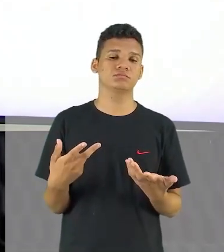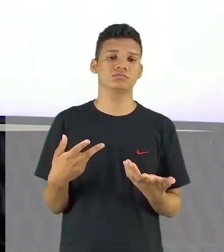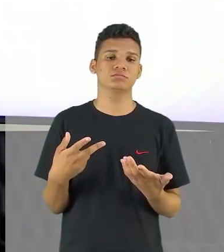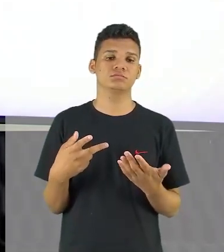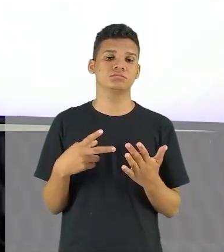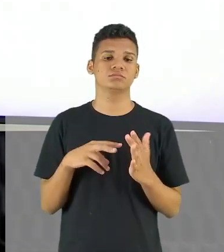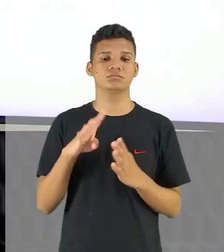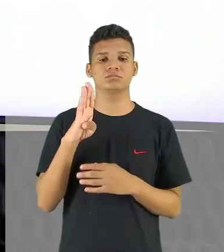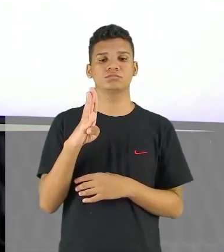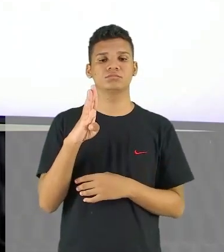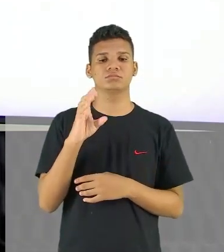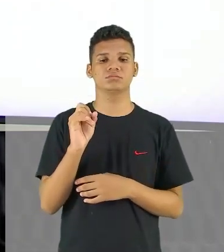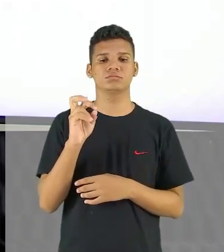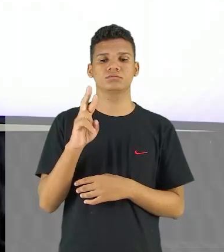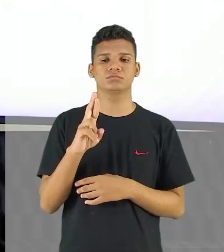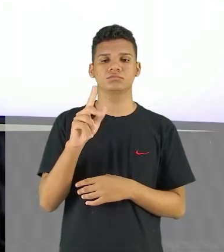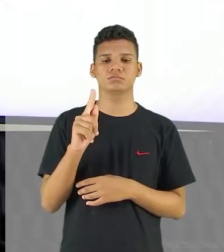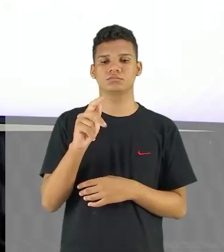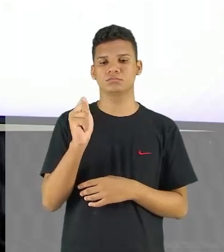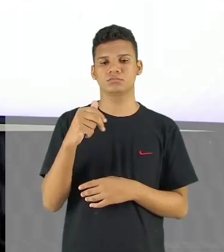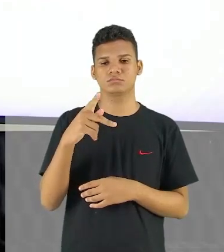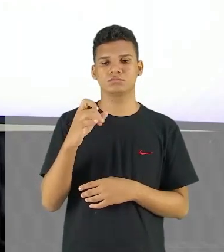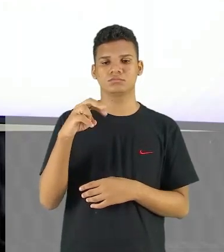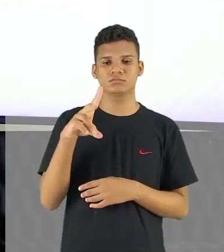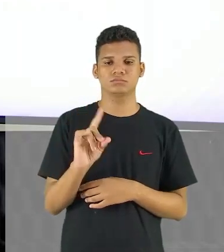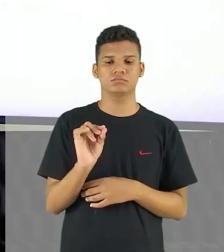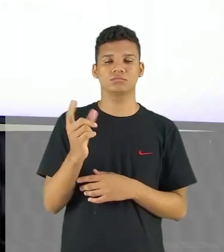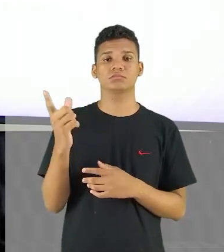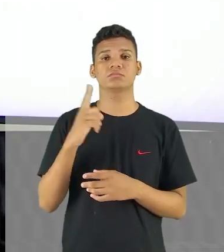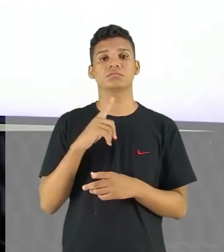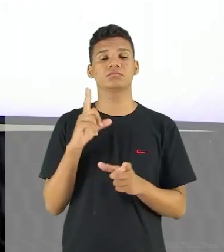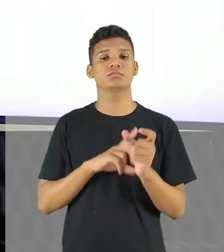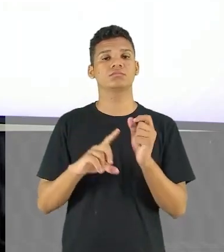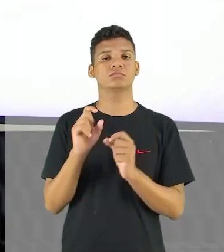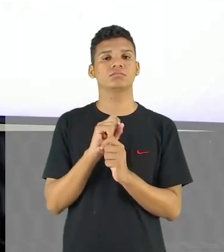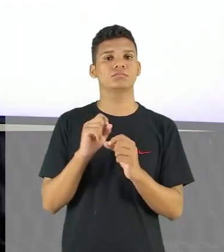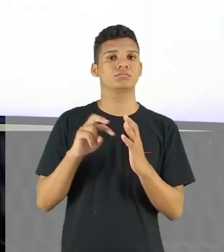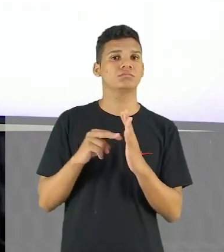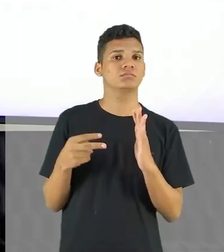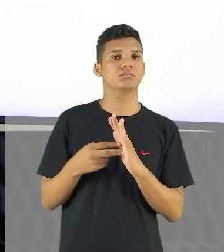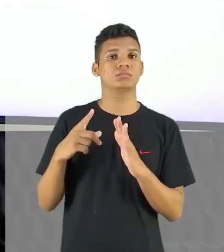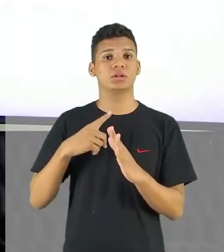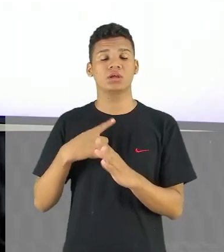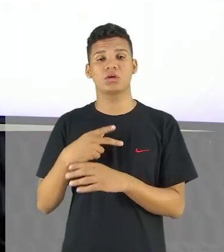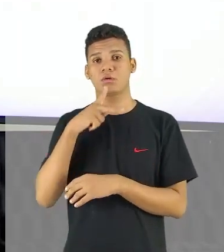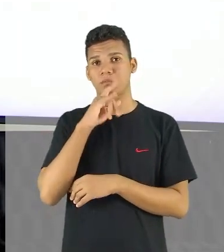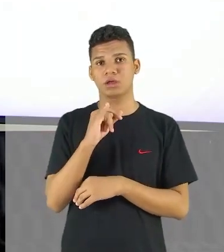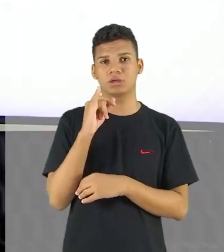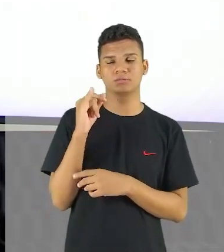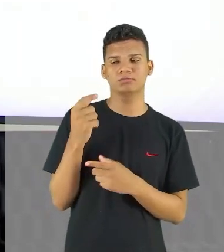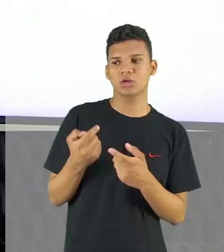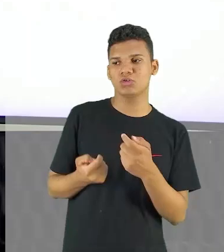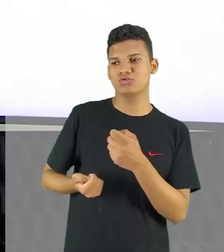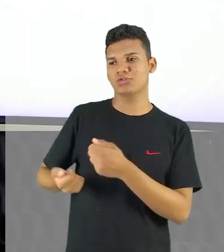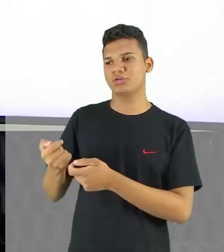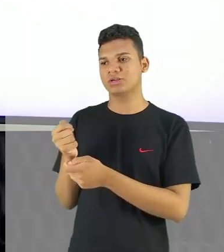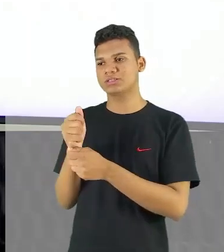barganhando, né? Tem sentido que o pai caçador